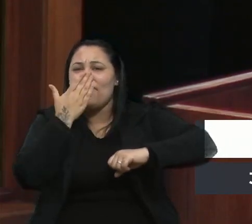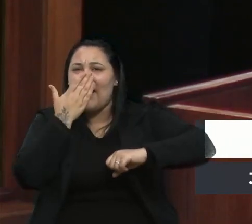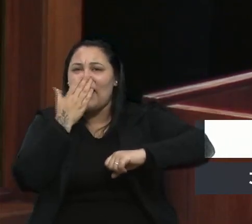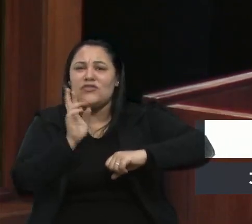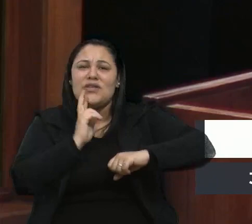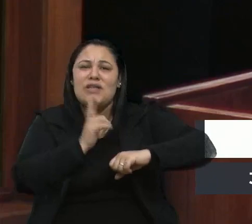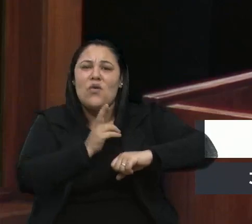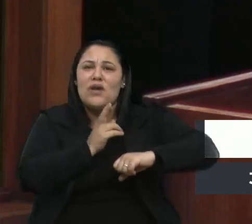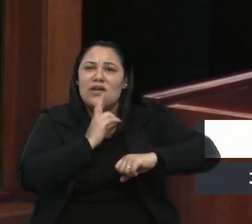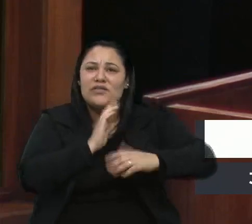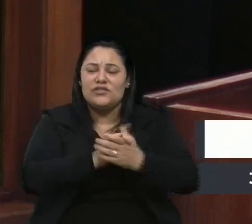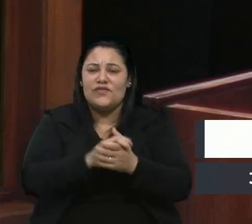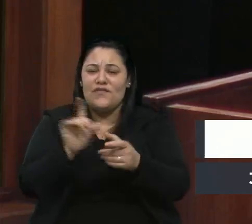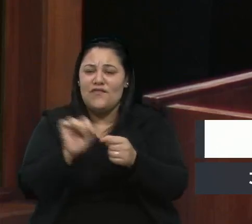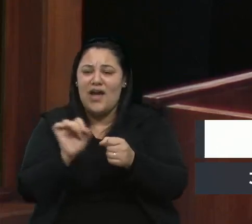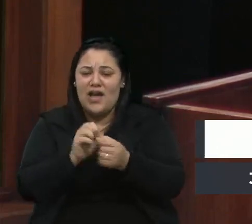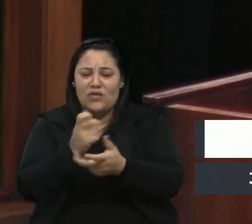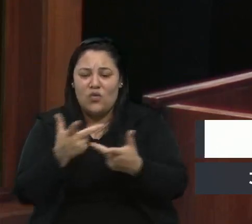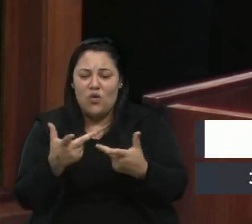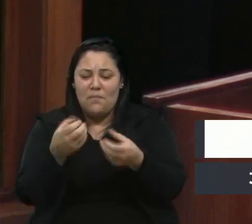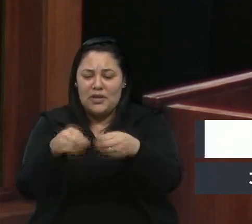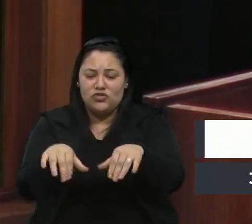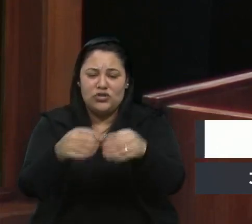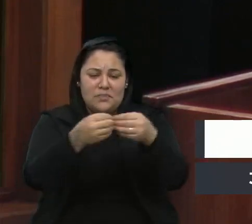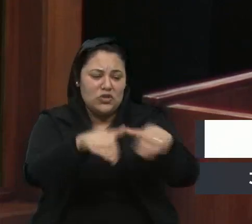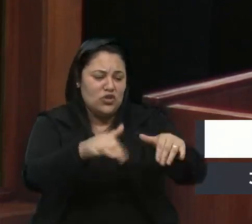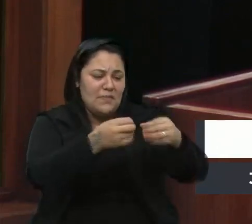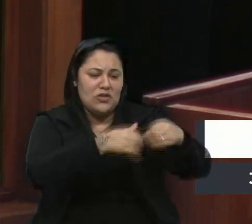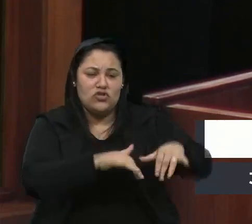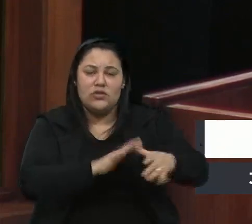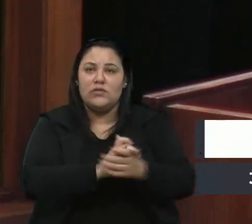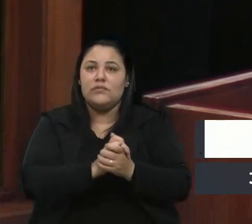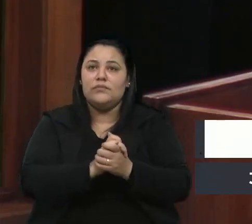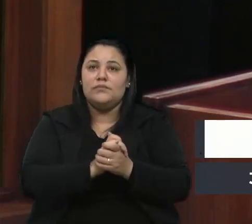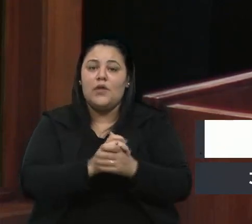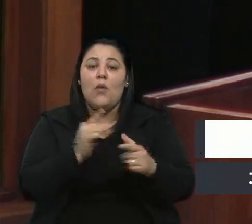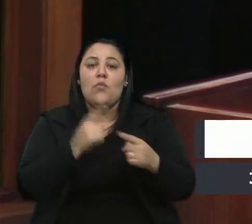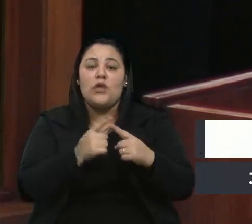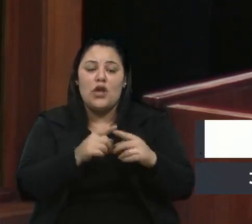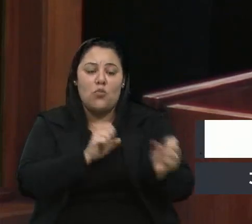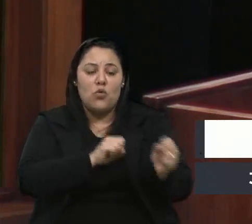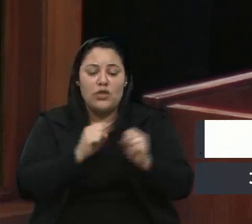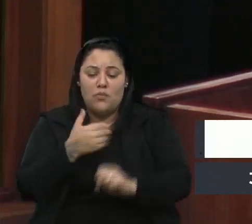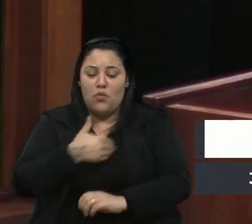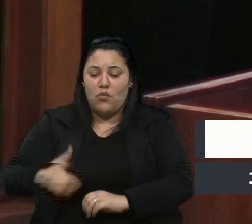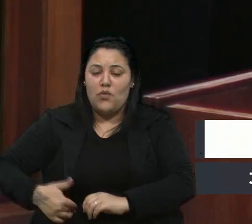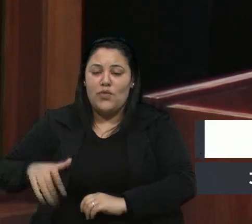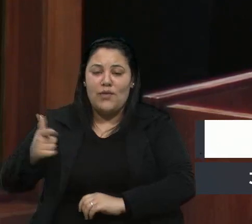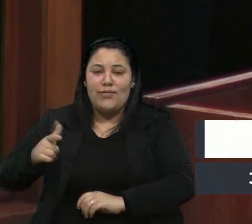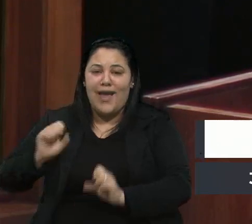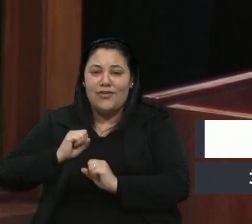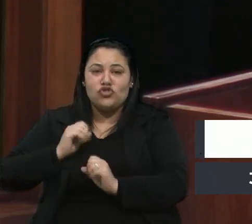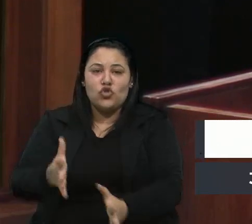restaurante, fazem isso, fazem aquilo, fazem aquele outro. Por que que o poder público não toma uma atitude?